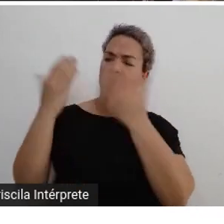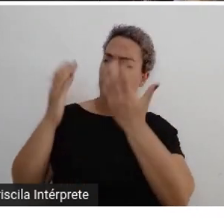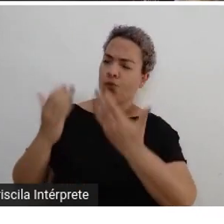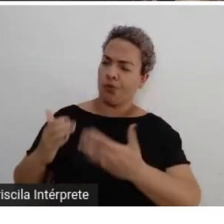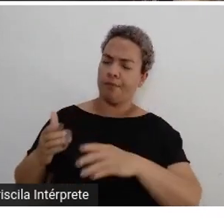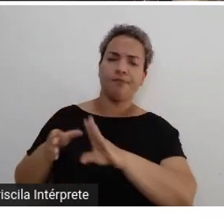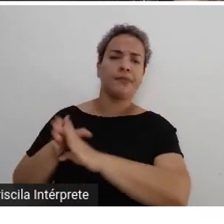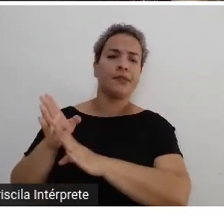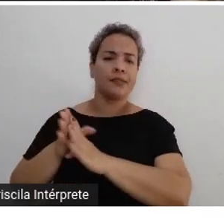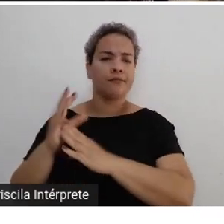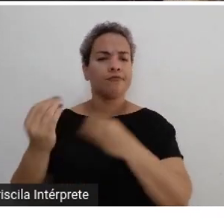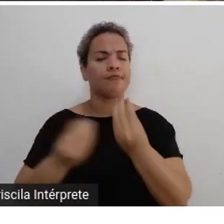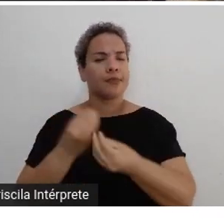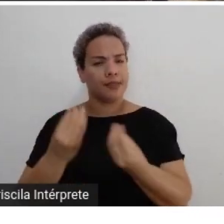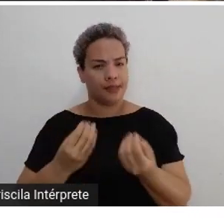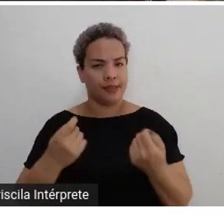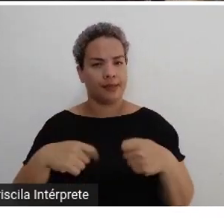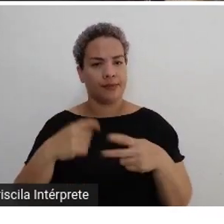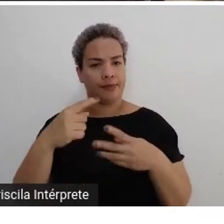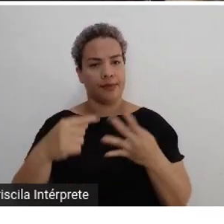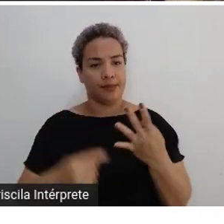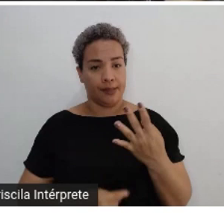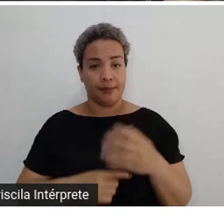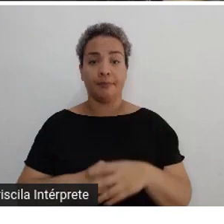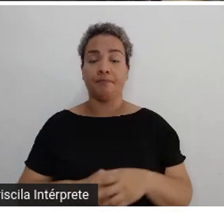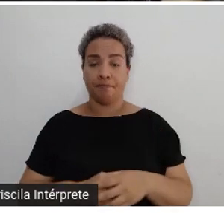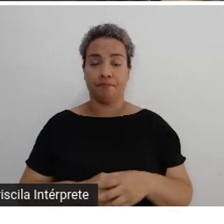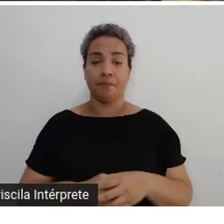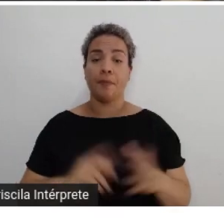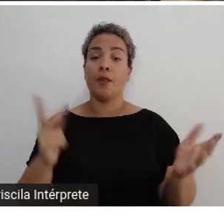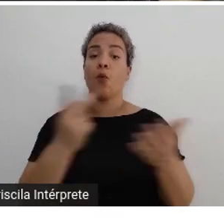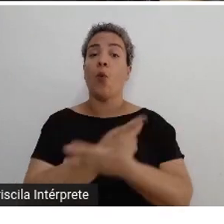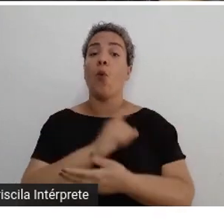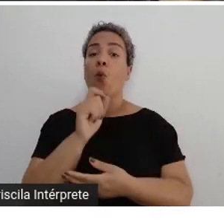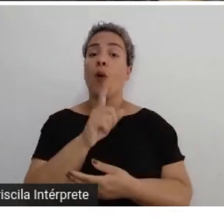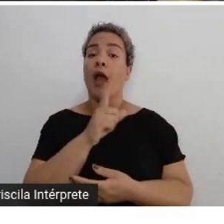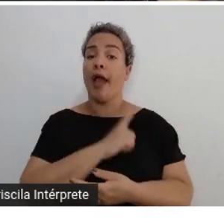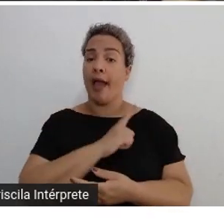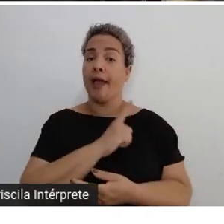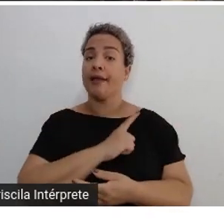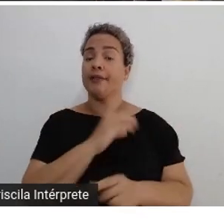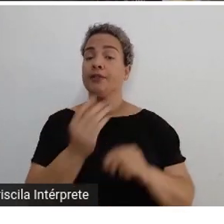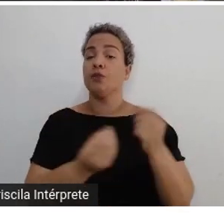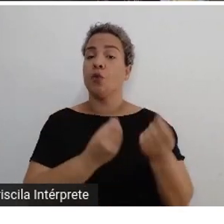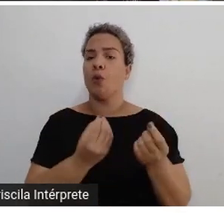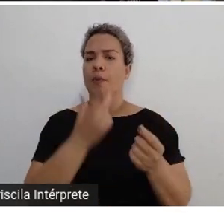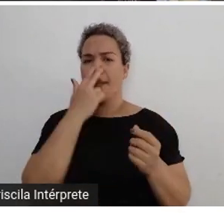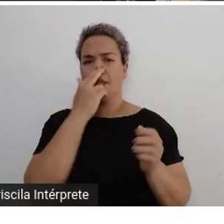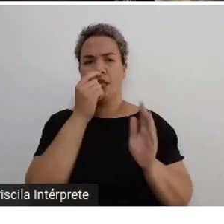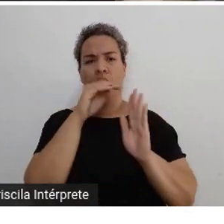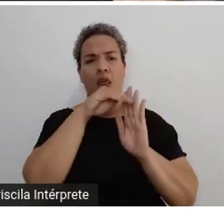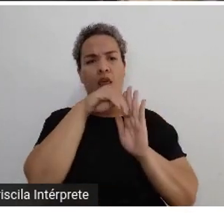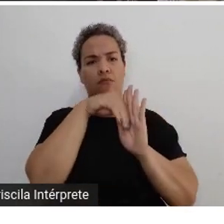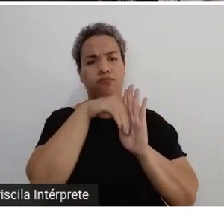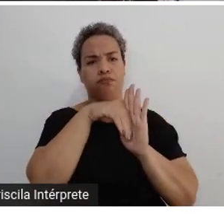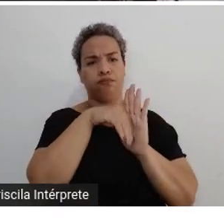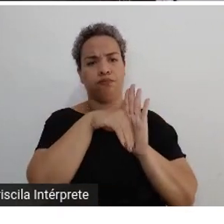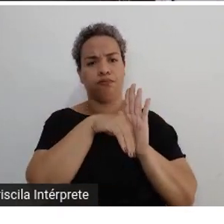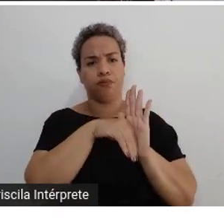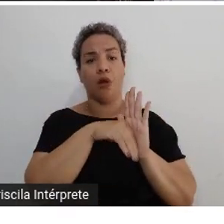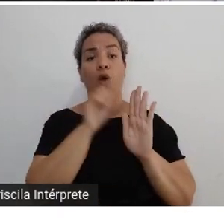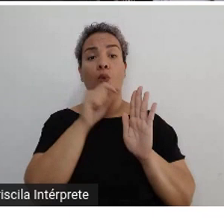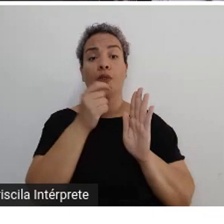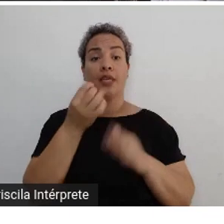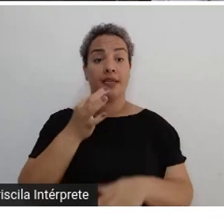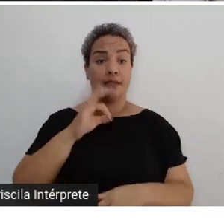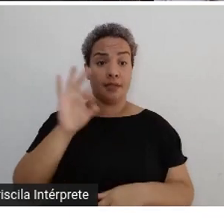dado? Para esses casos onde a intenção caiu nesse quadrante, que a assertividade